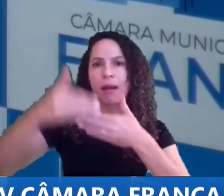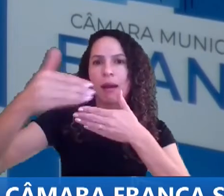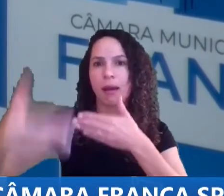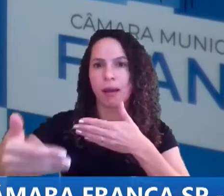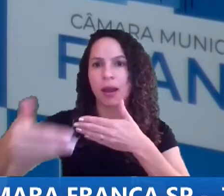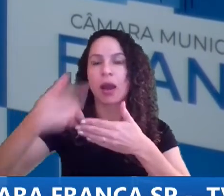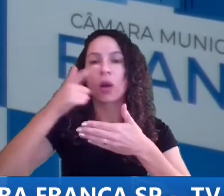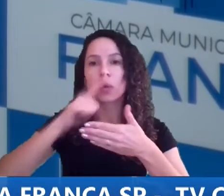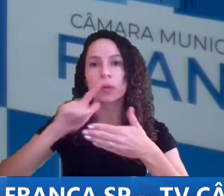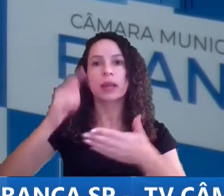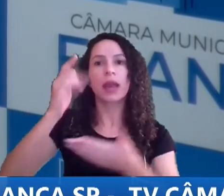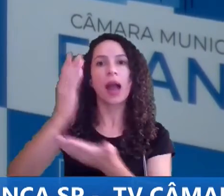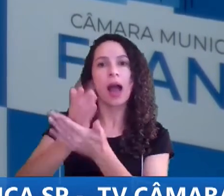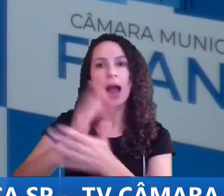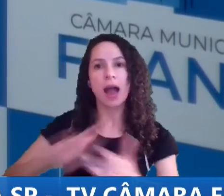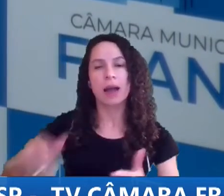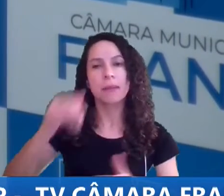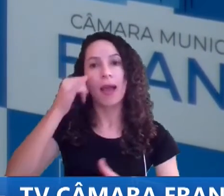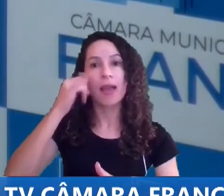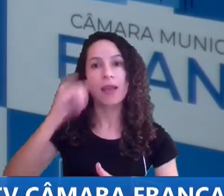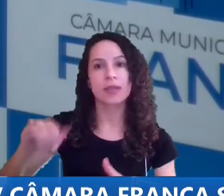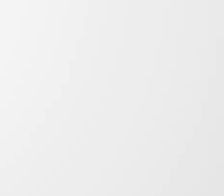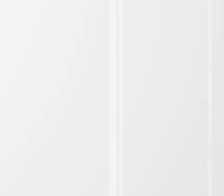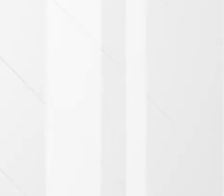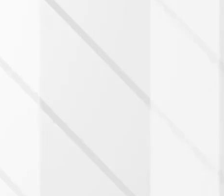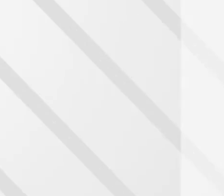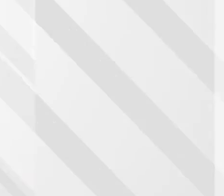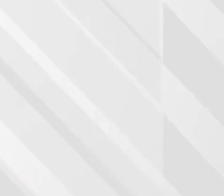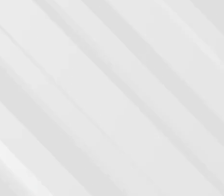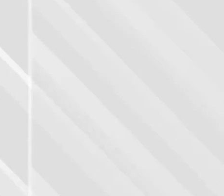o trabalho infantil em Franca. Muito obrigado.